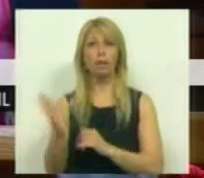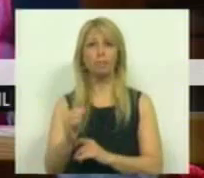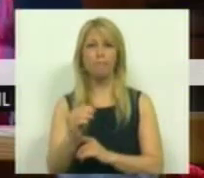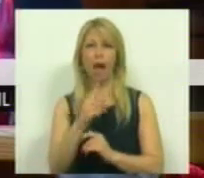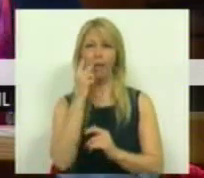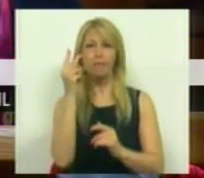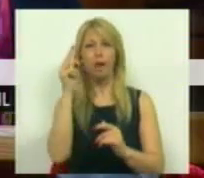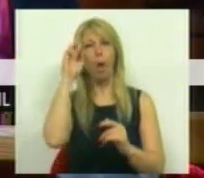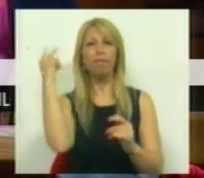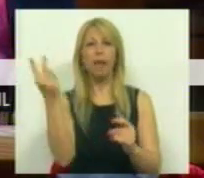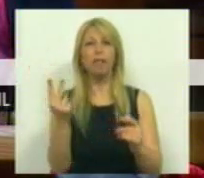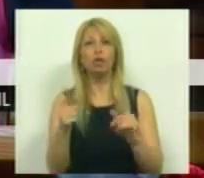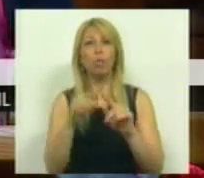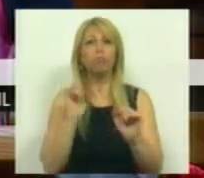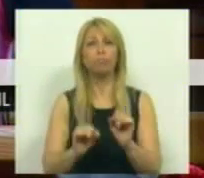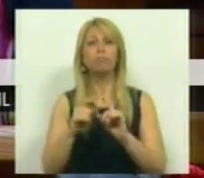tentações autoritárias.